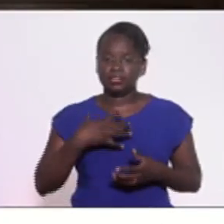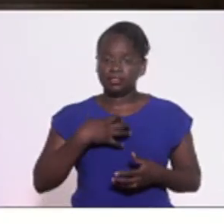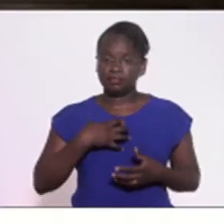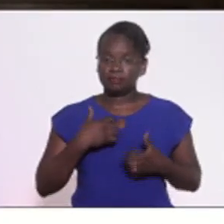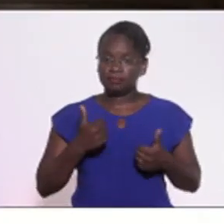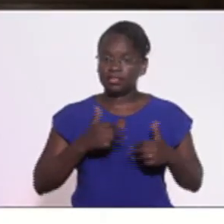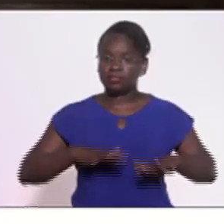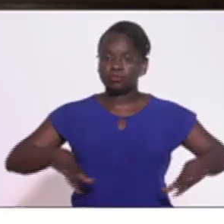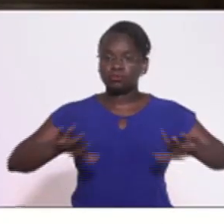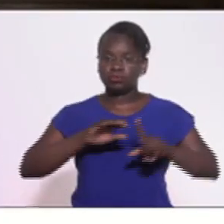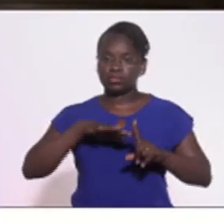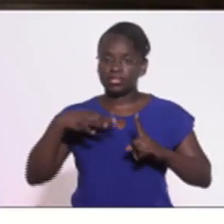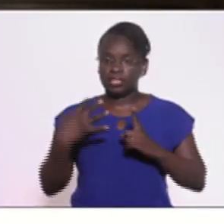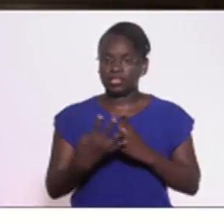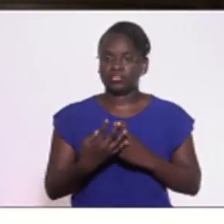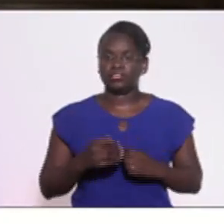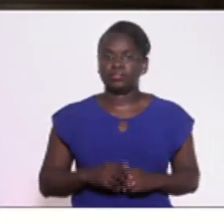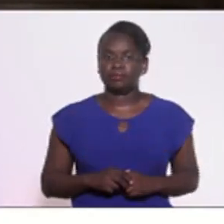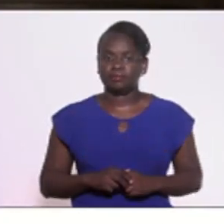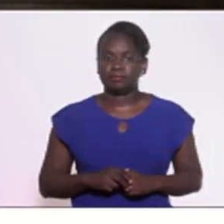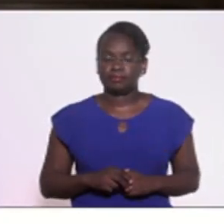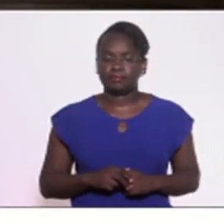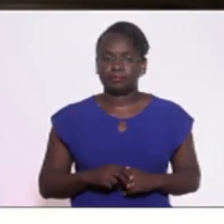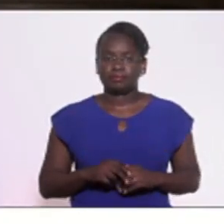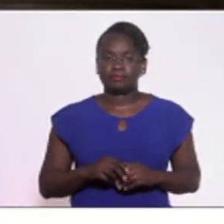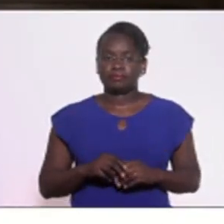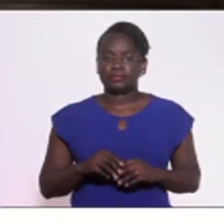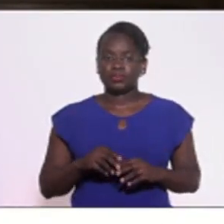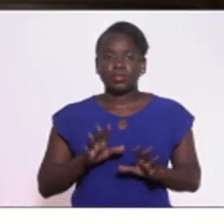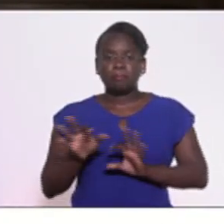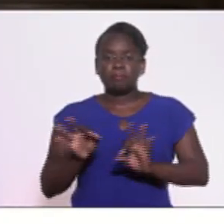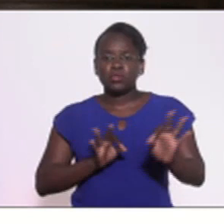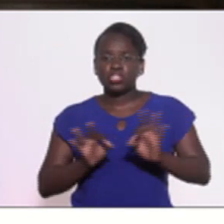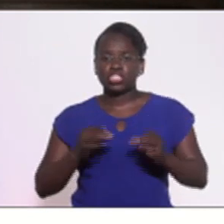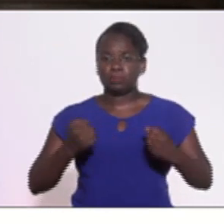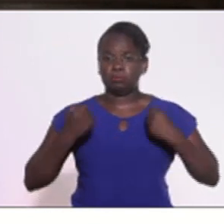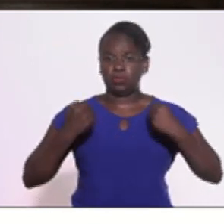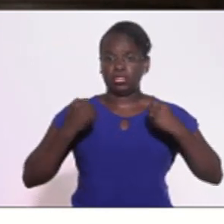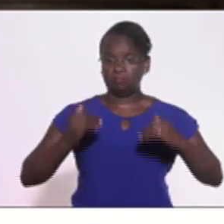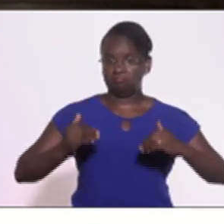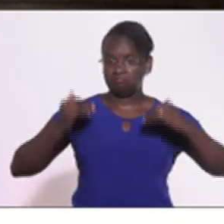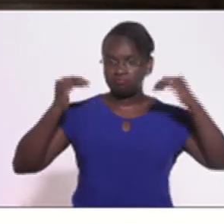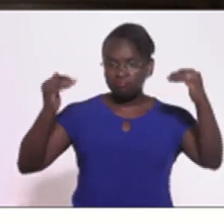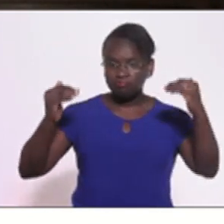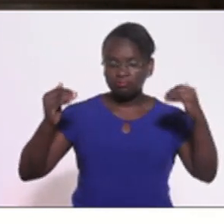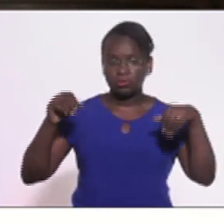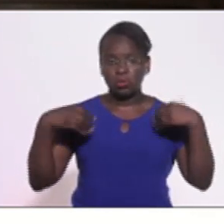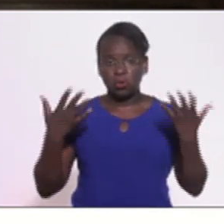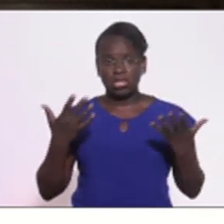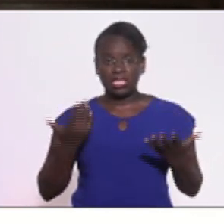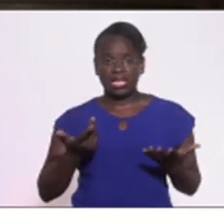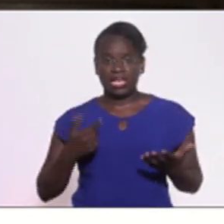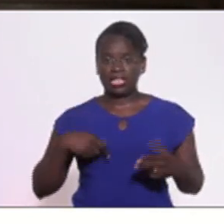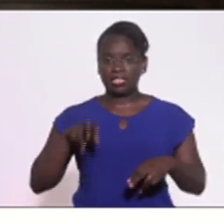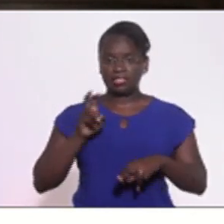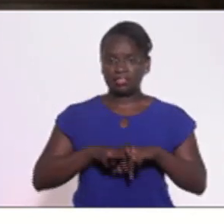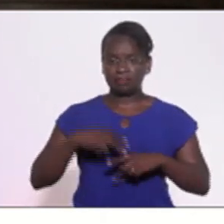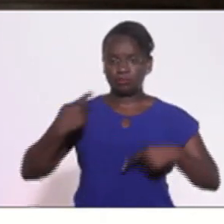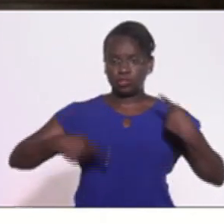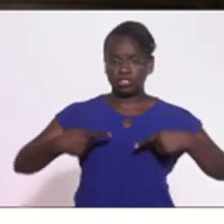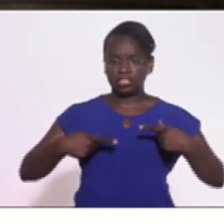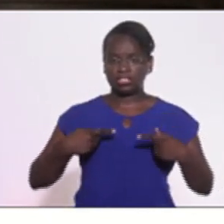bem-estar para a sociedade. Não um projeto de poder ou tentar ficar na carreira